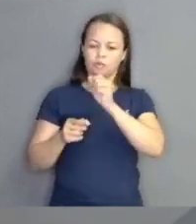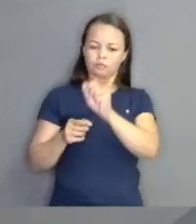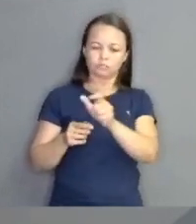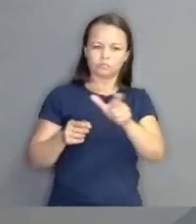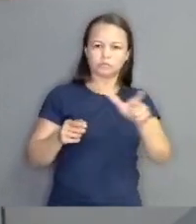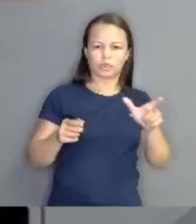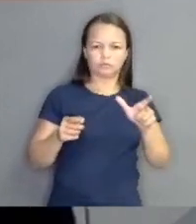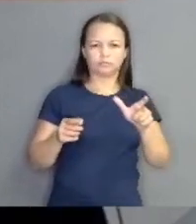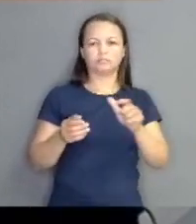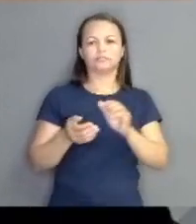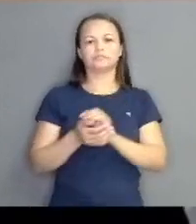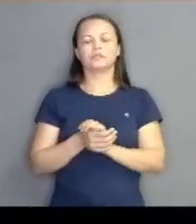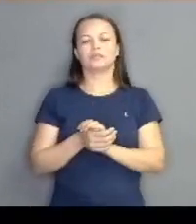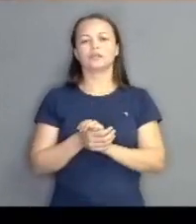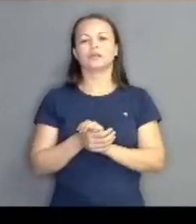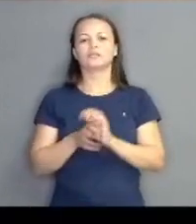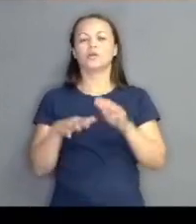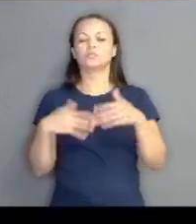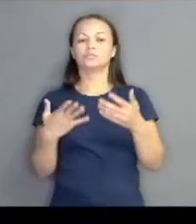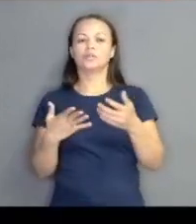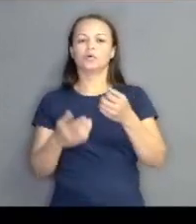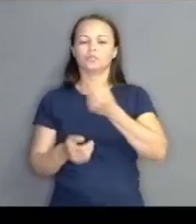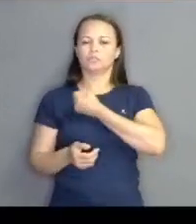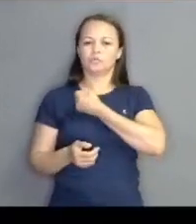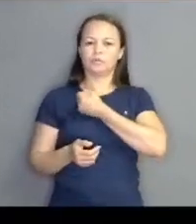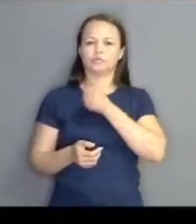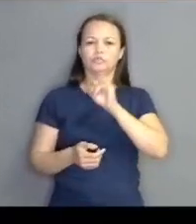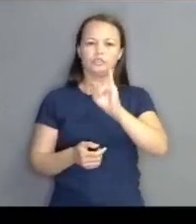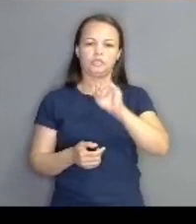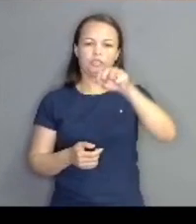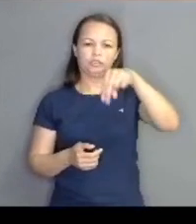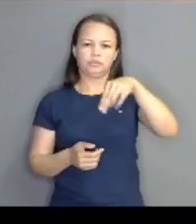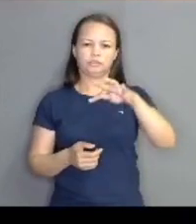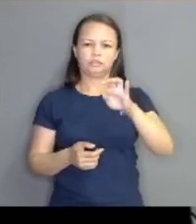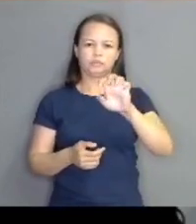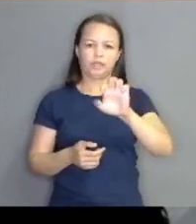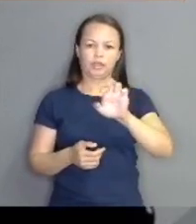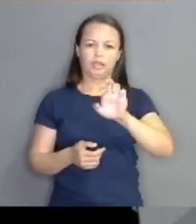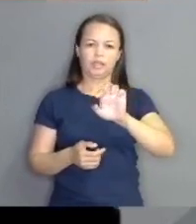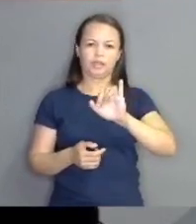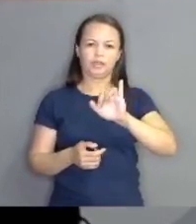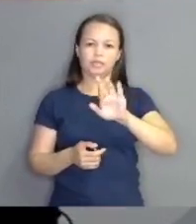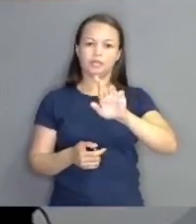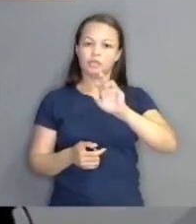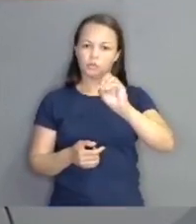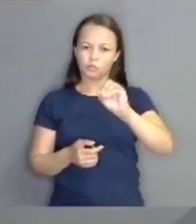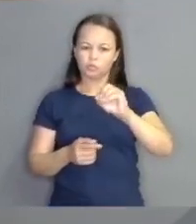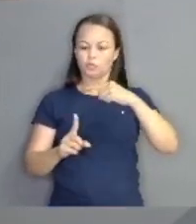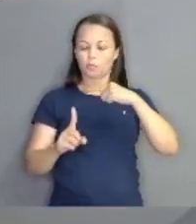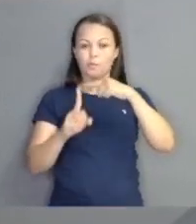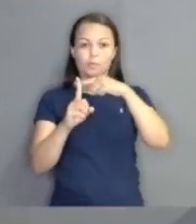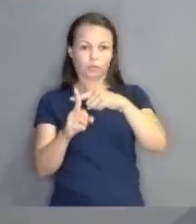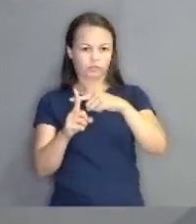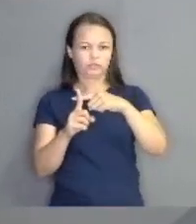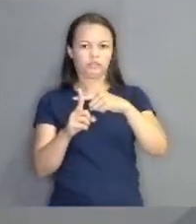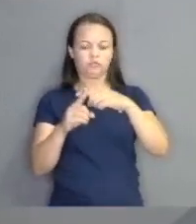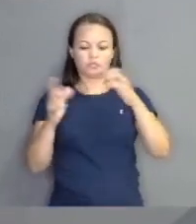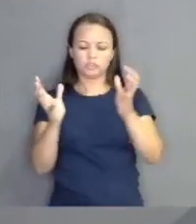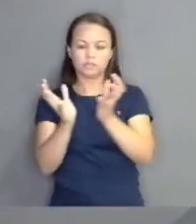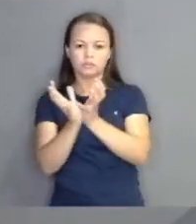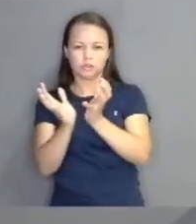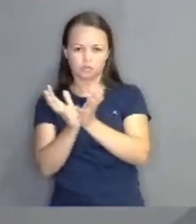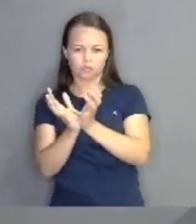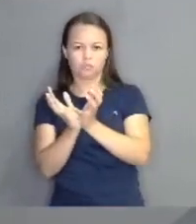ok? São números inteiros positivos e não negativos, que se agrupam no conjunto